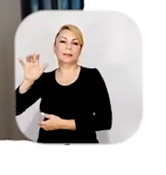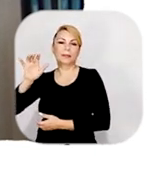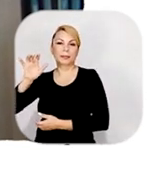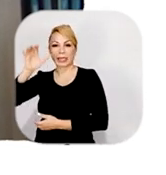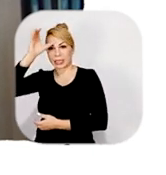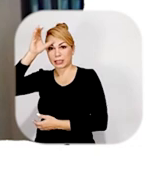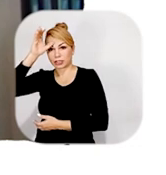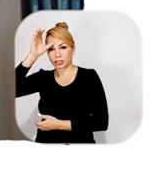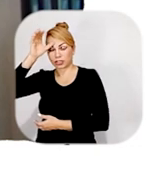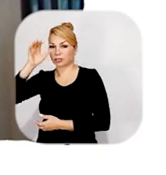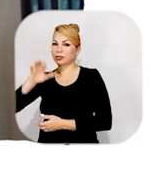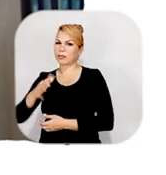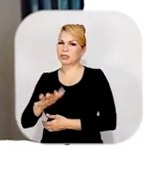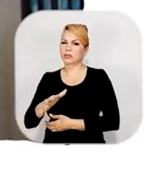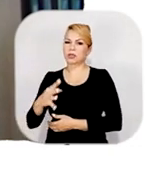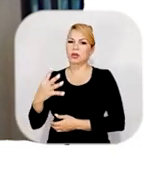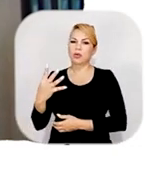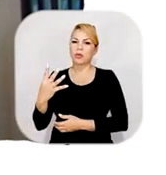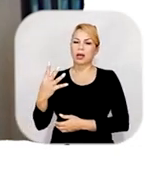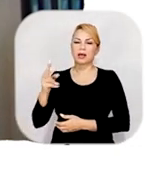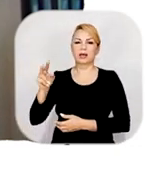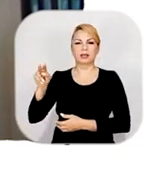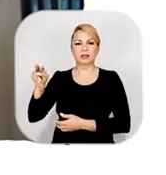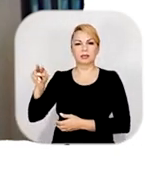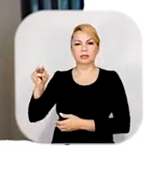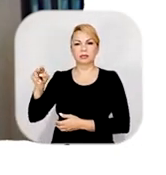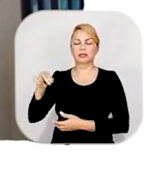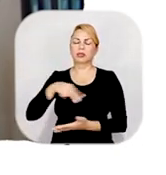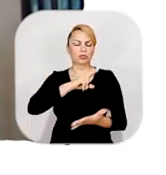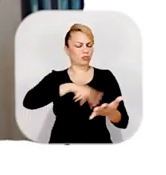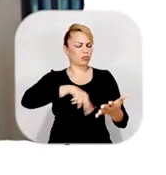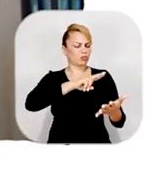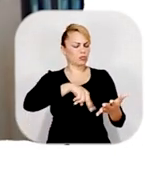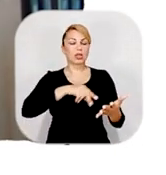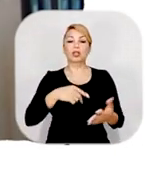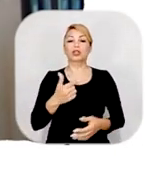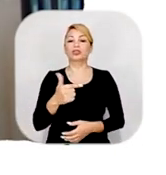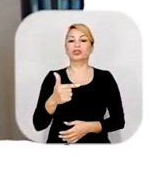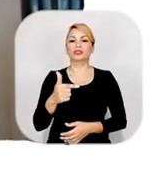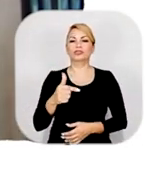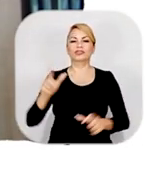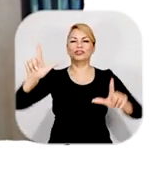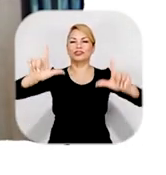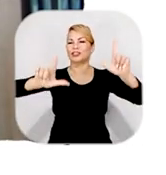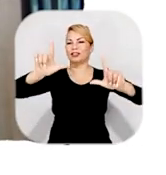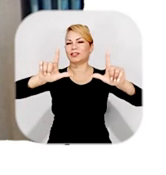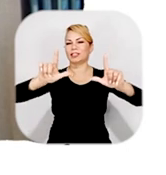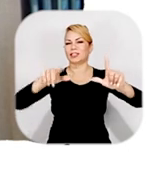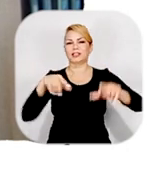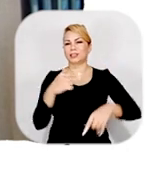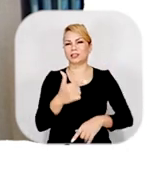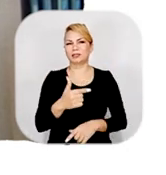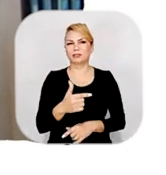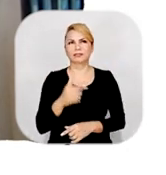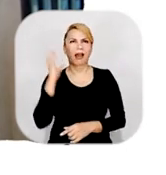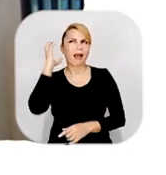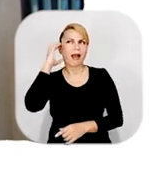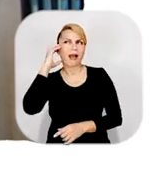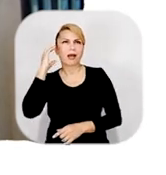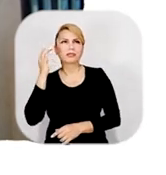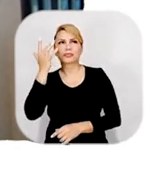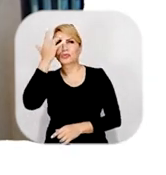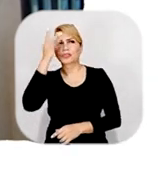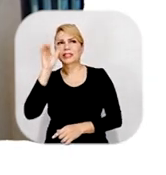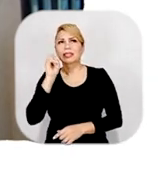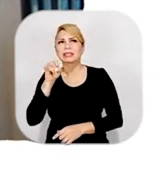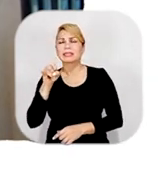irmãos. Então, eles leiam essa carta. Não tinha televisão, o rádio ainda também não existia. Eu não sei nem se existia na época,